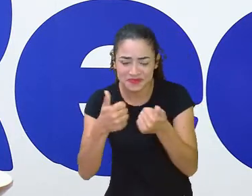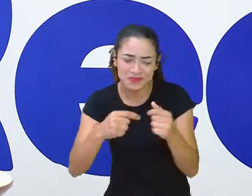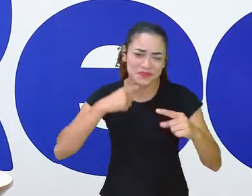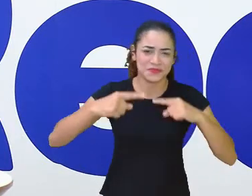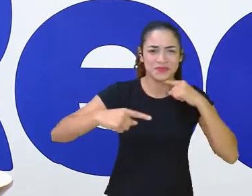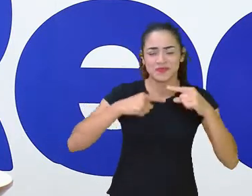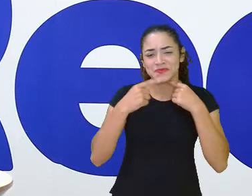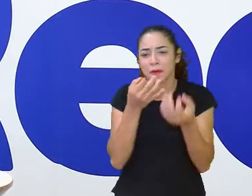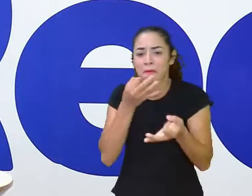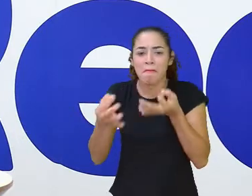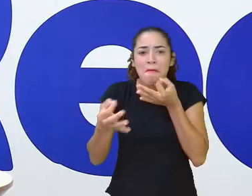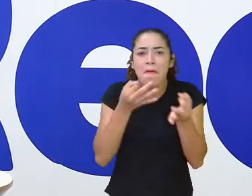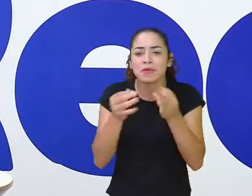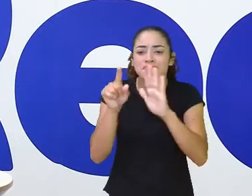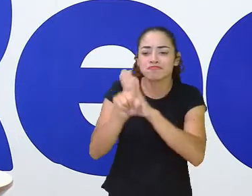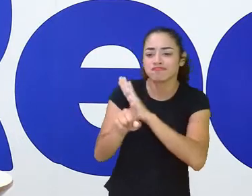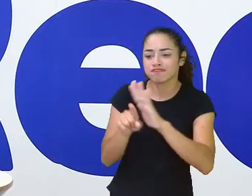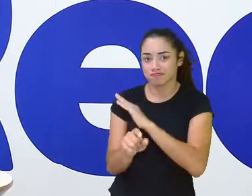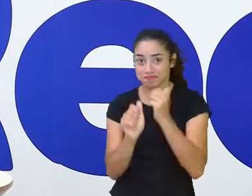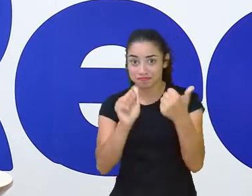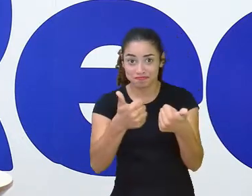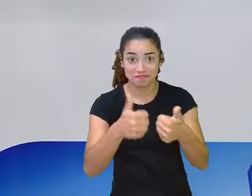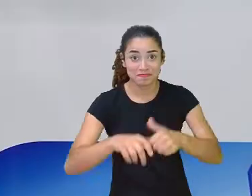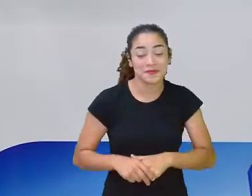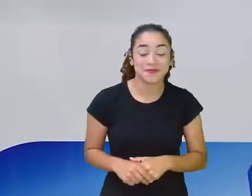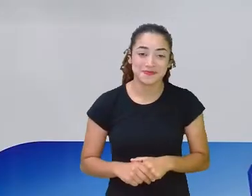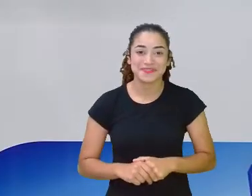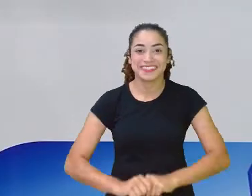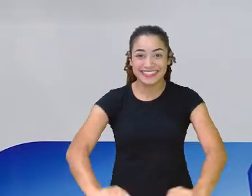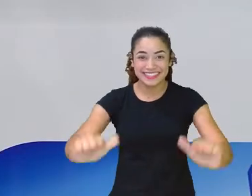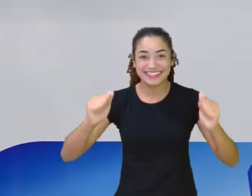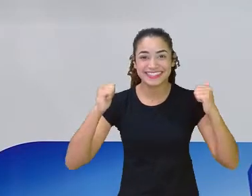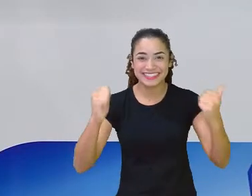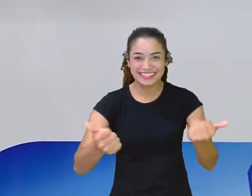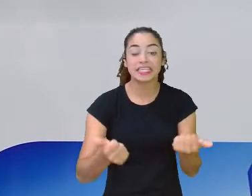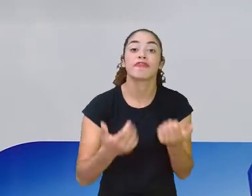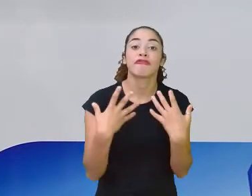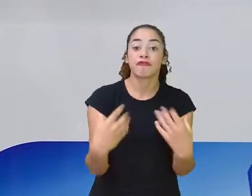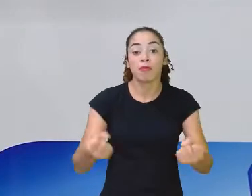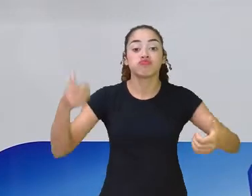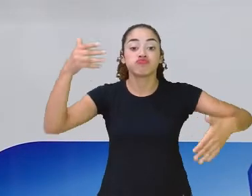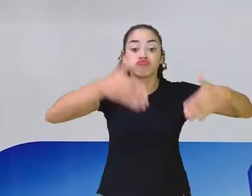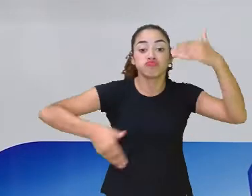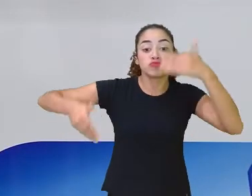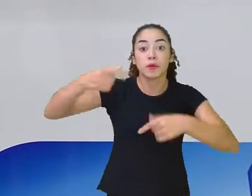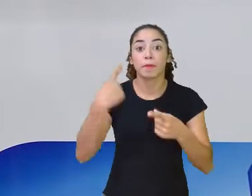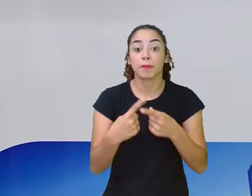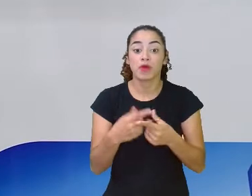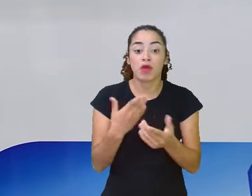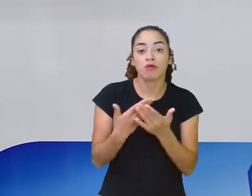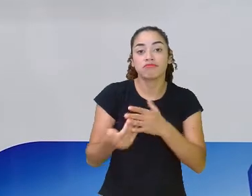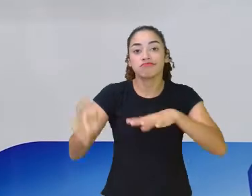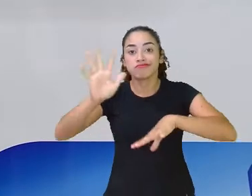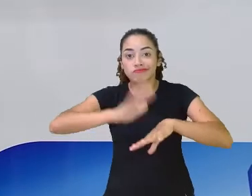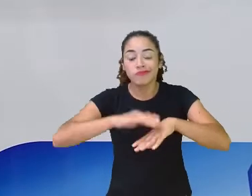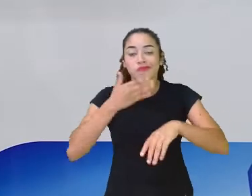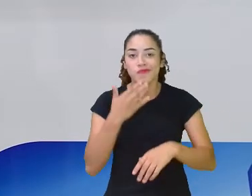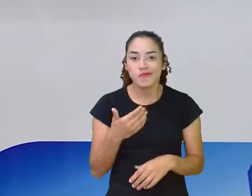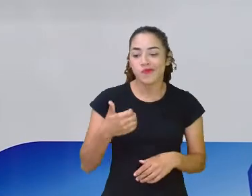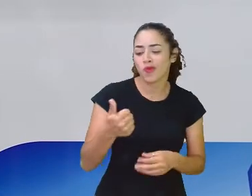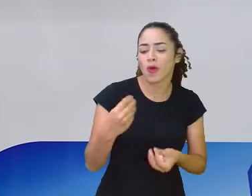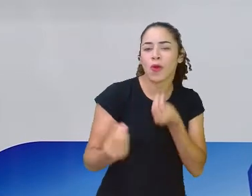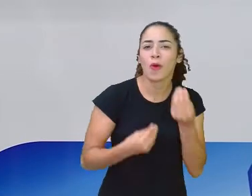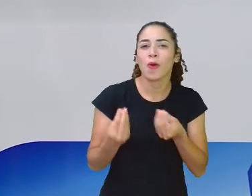suas dúvidas, façam suas perguntas, tá bom? Isso mesmo, vamos participar, porque a aula de matemática fica muito melhor e